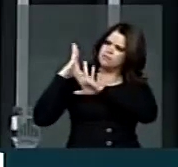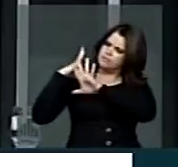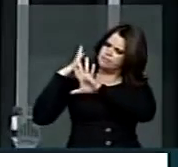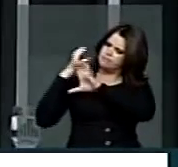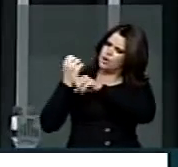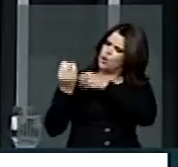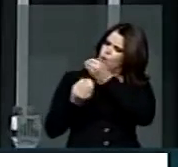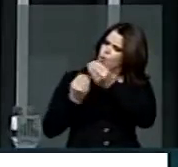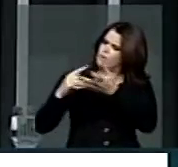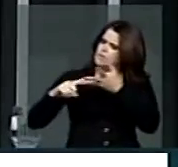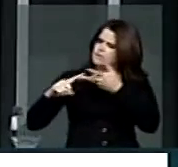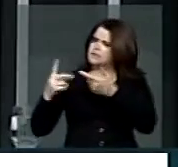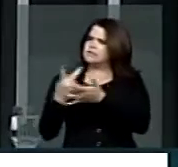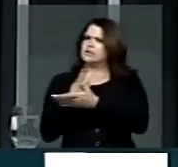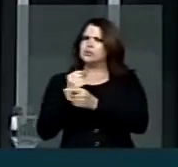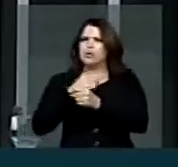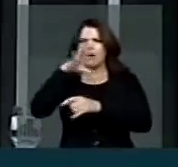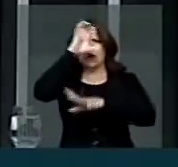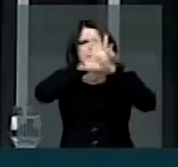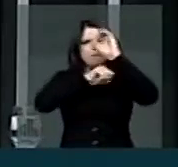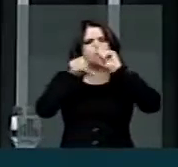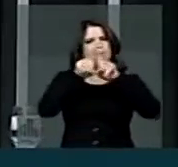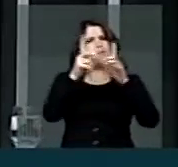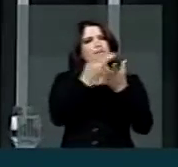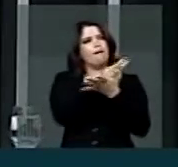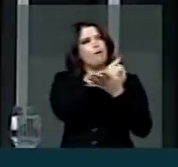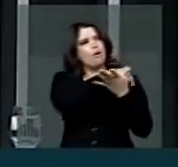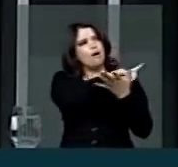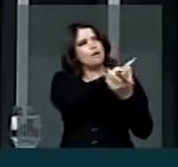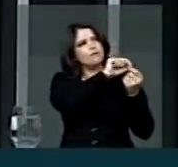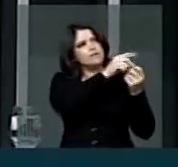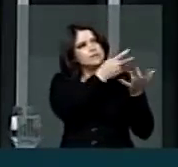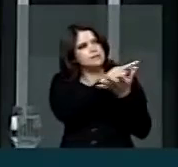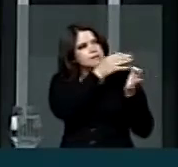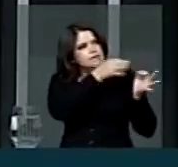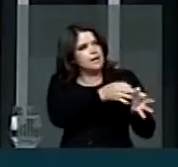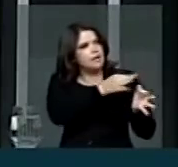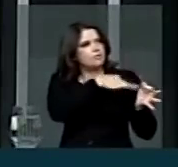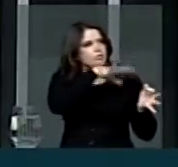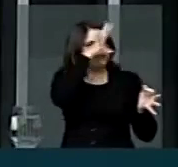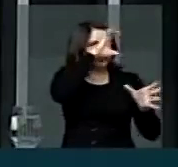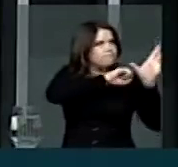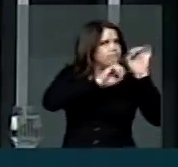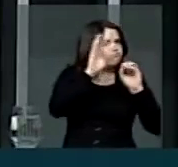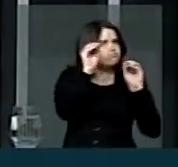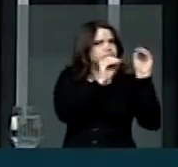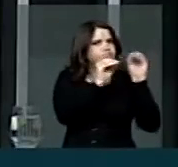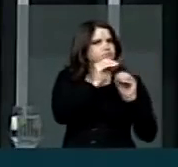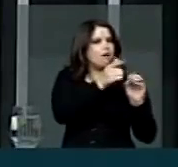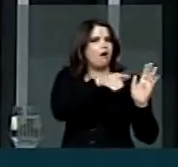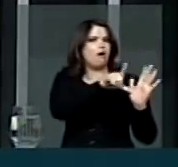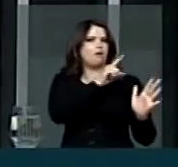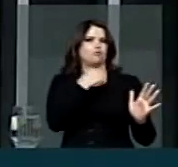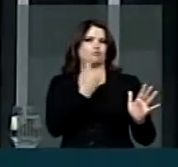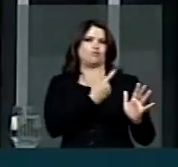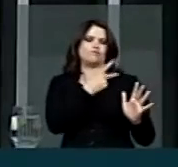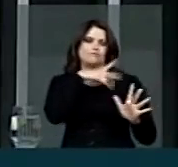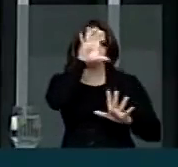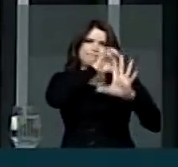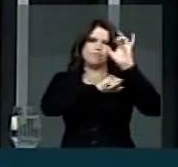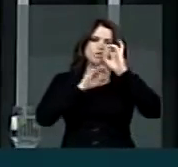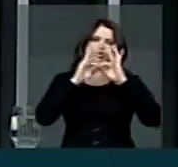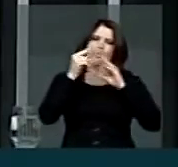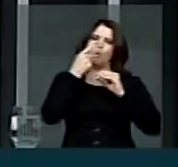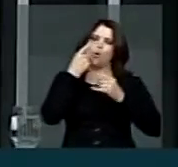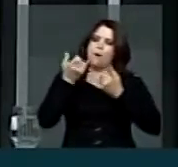seu funcionamento e aprender com os erros e os acertos daqueles que governaram antes de nós. Ouvimos